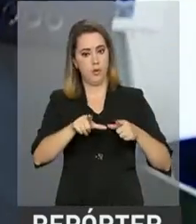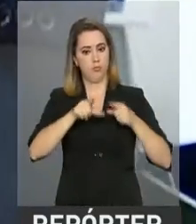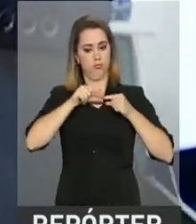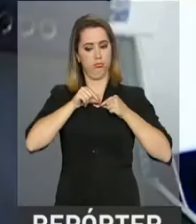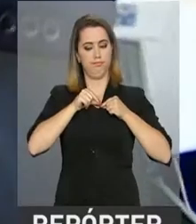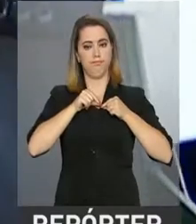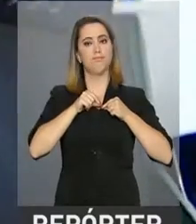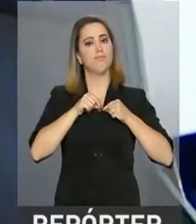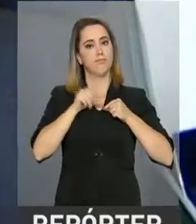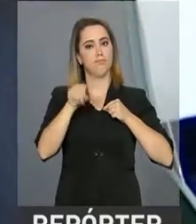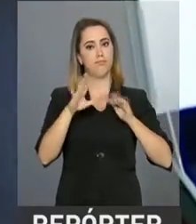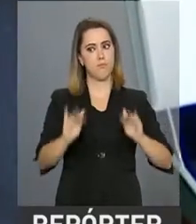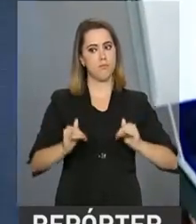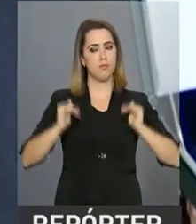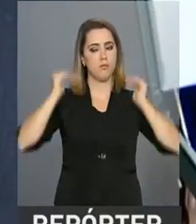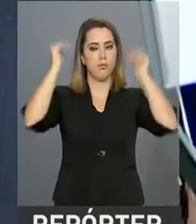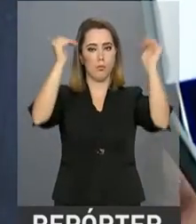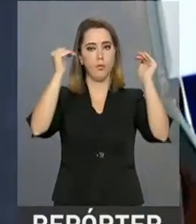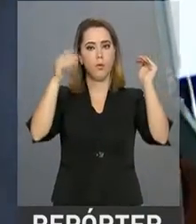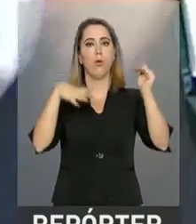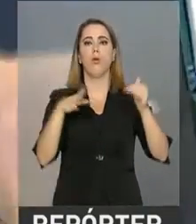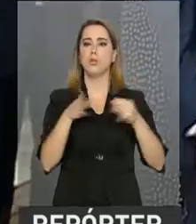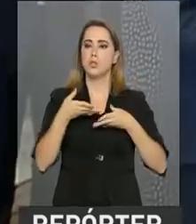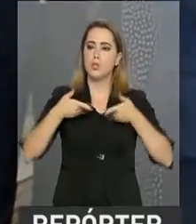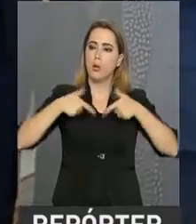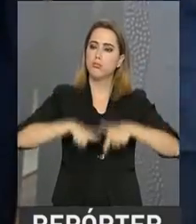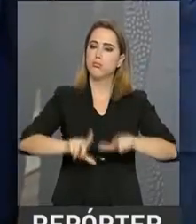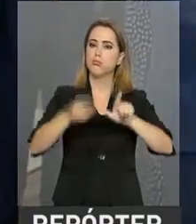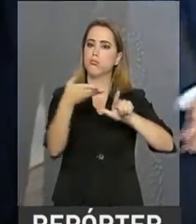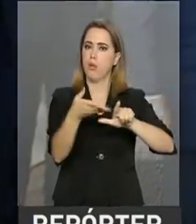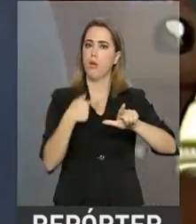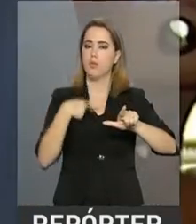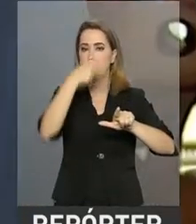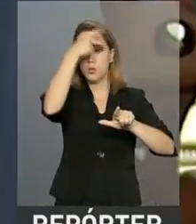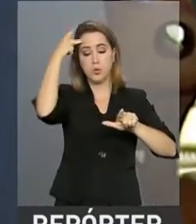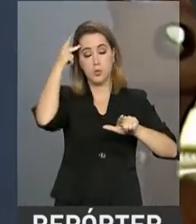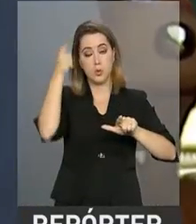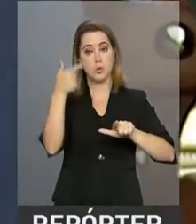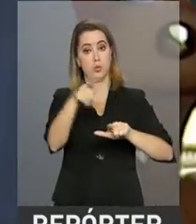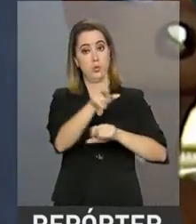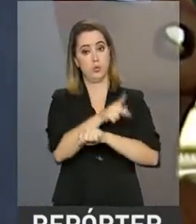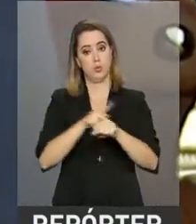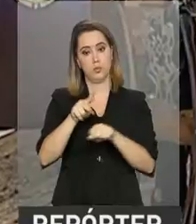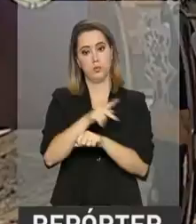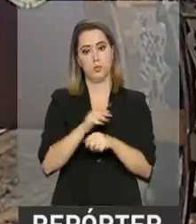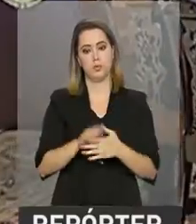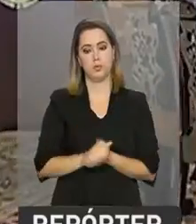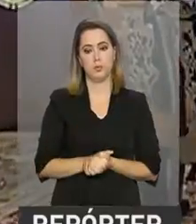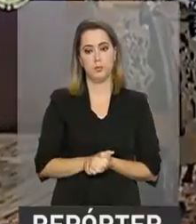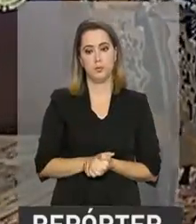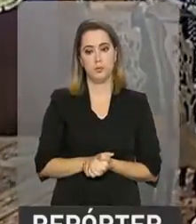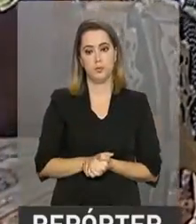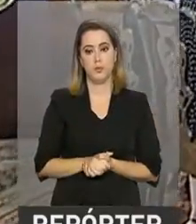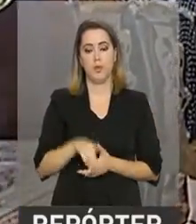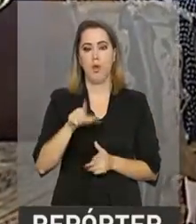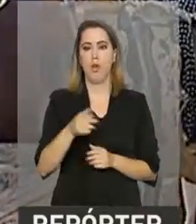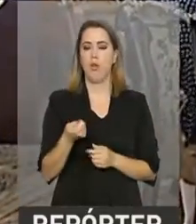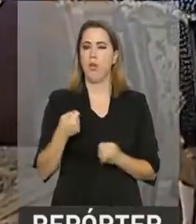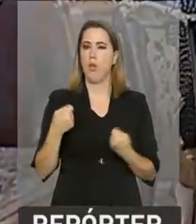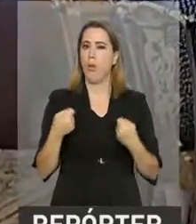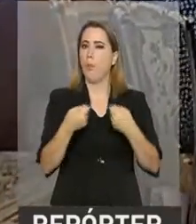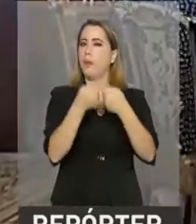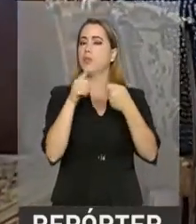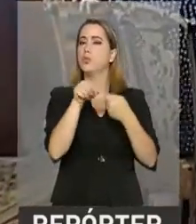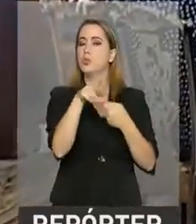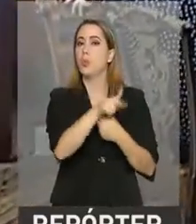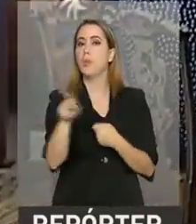cruzeiro do sul é a mais alta condecoração concedida autoridades estrangeiras durante o brinde temer reiterou